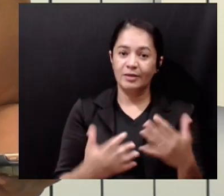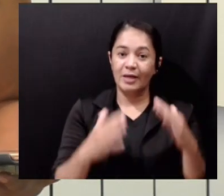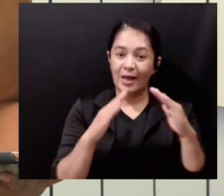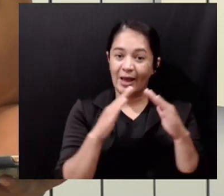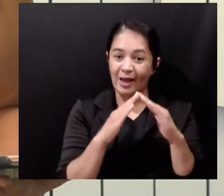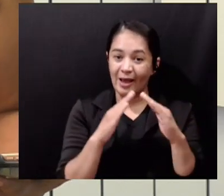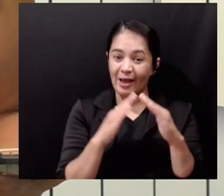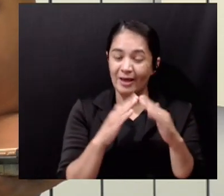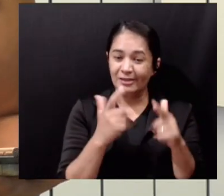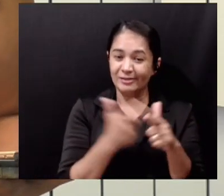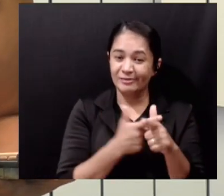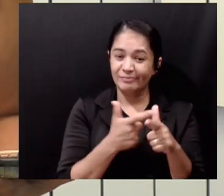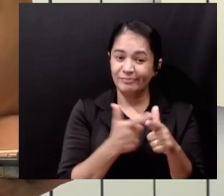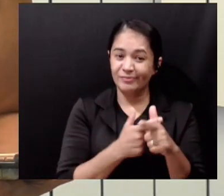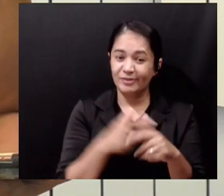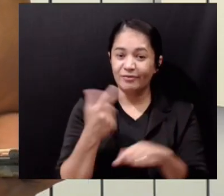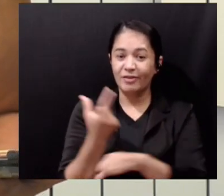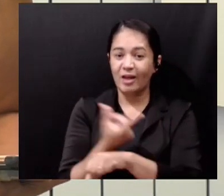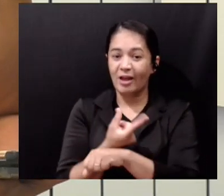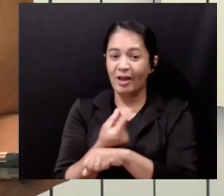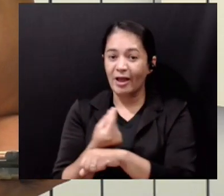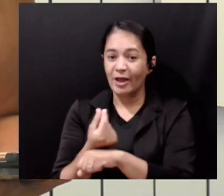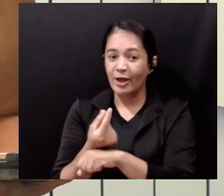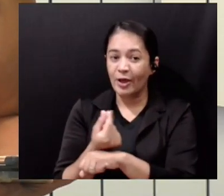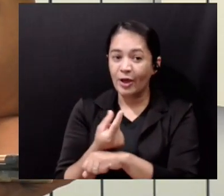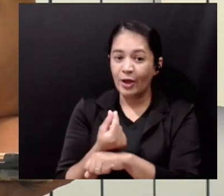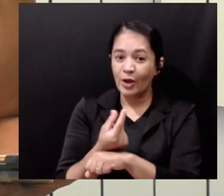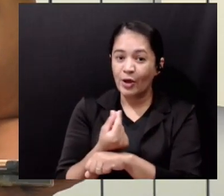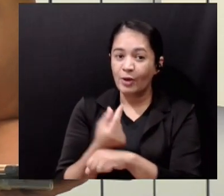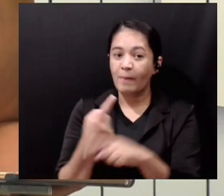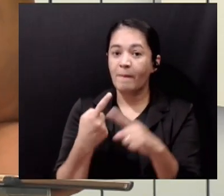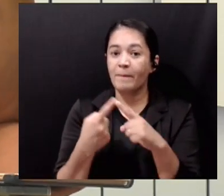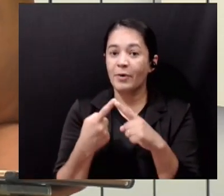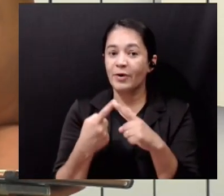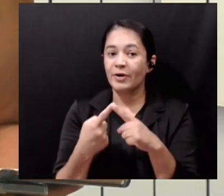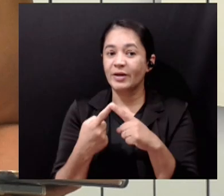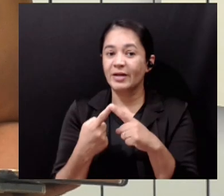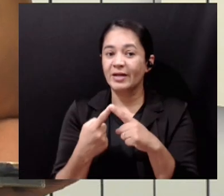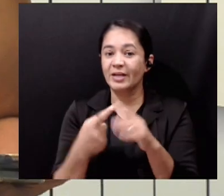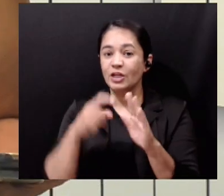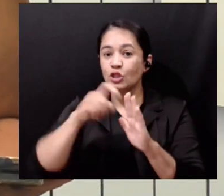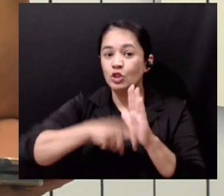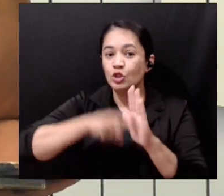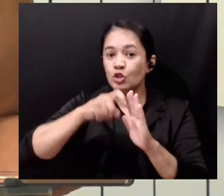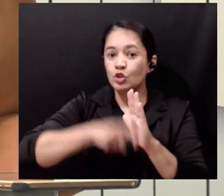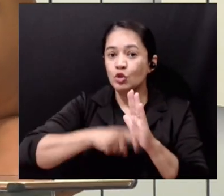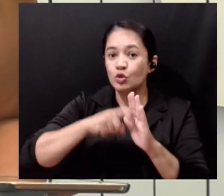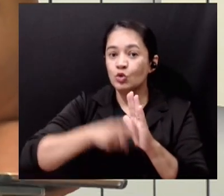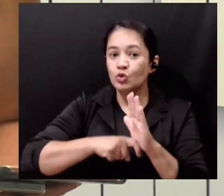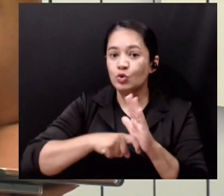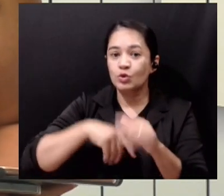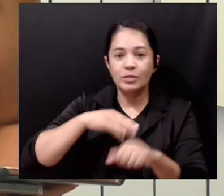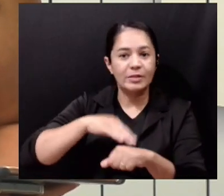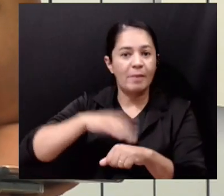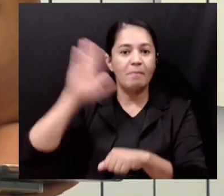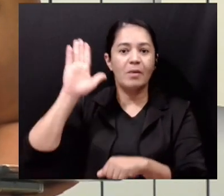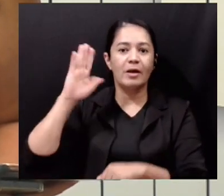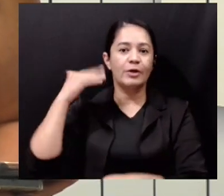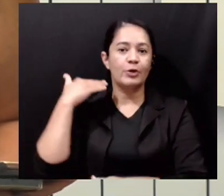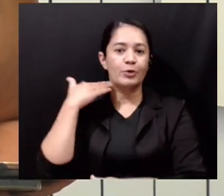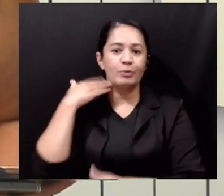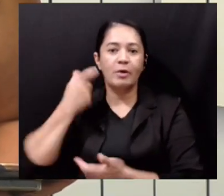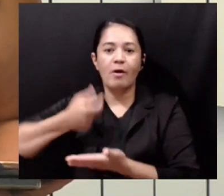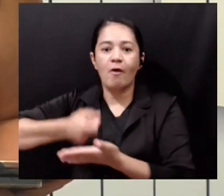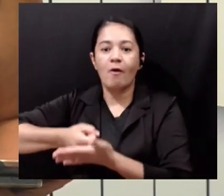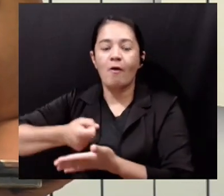porque tarifas extras cobradas por bancos podem ser reembolsadas. Veja como pedir o seu dinheiro